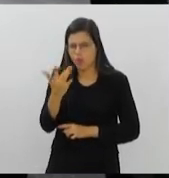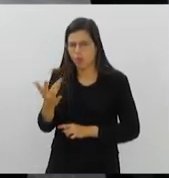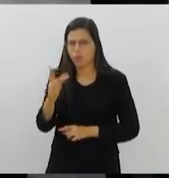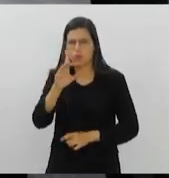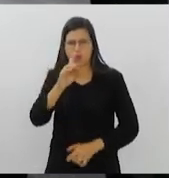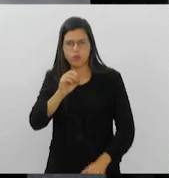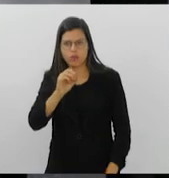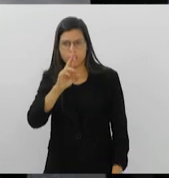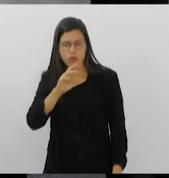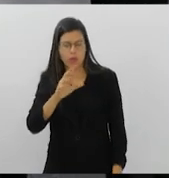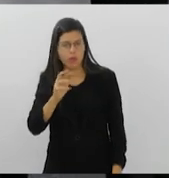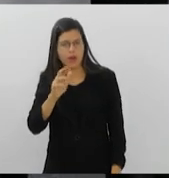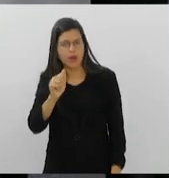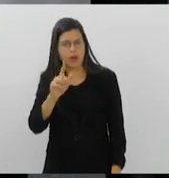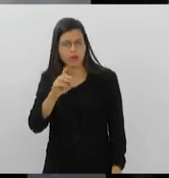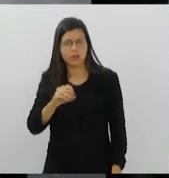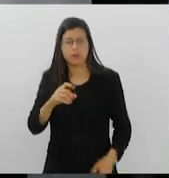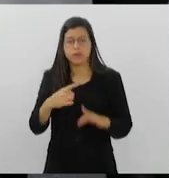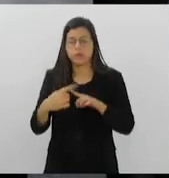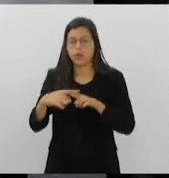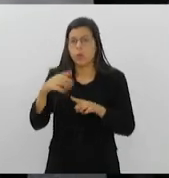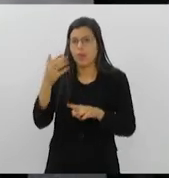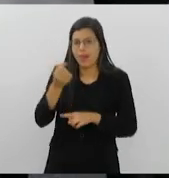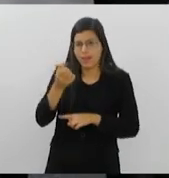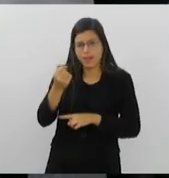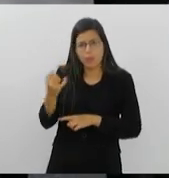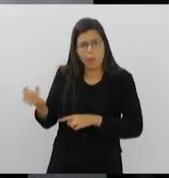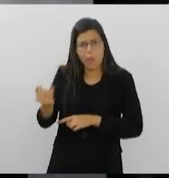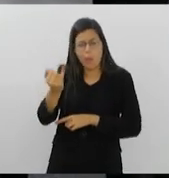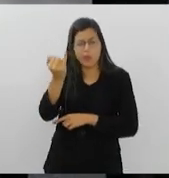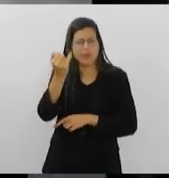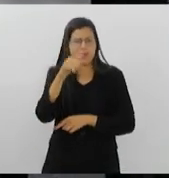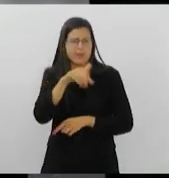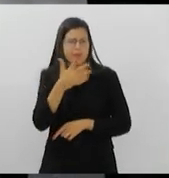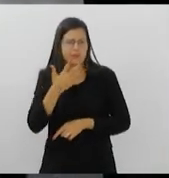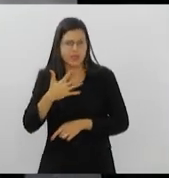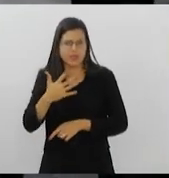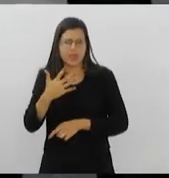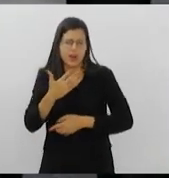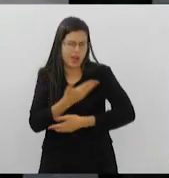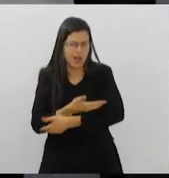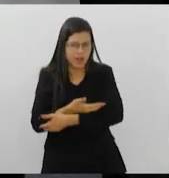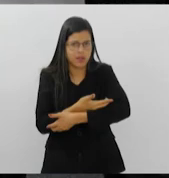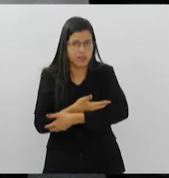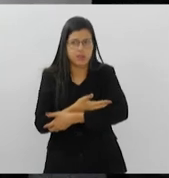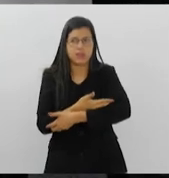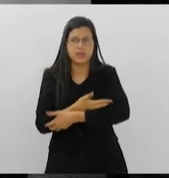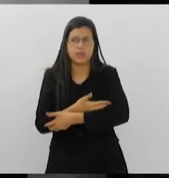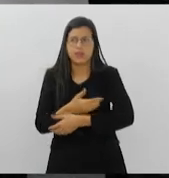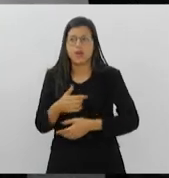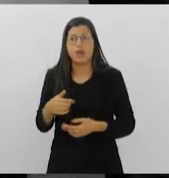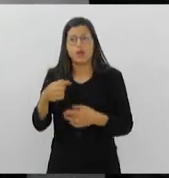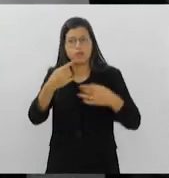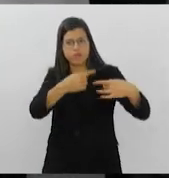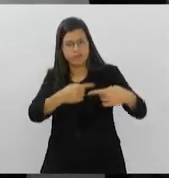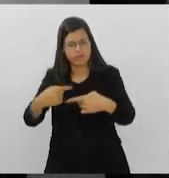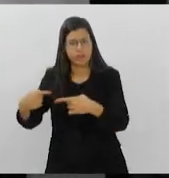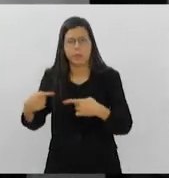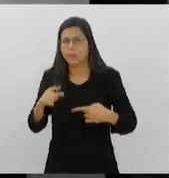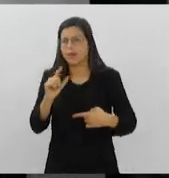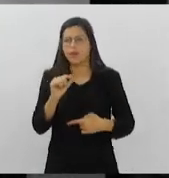de ouro para as nossas crianças e o aleitamento é fundamental. E um dos debates traçados, deputada Érica,